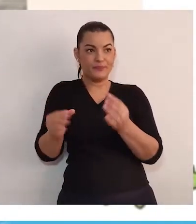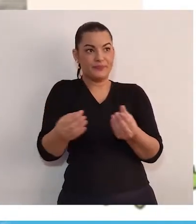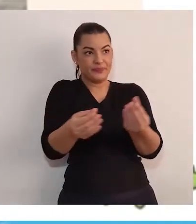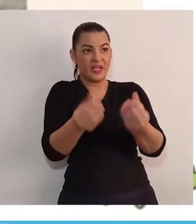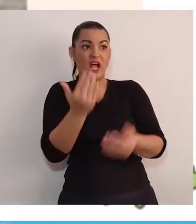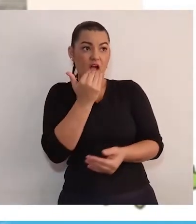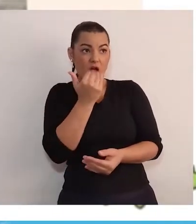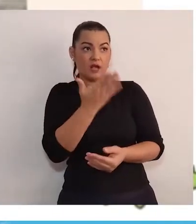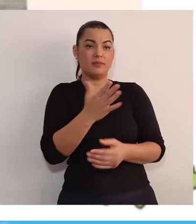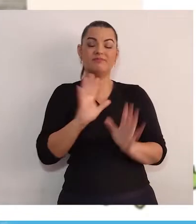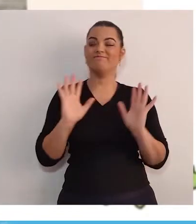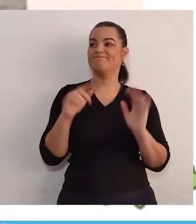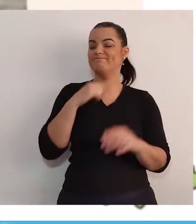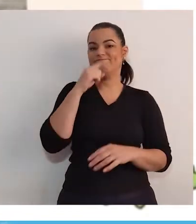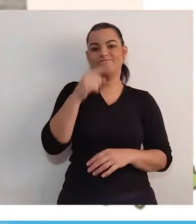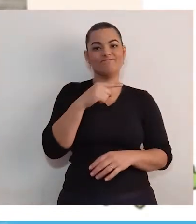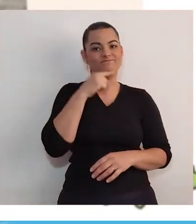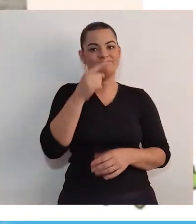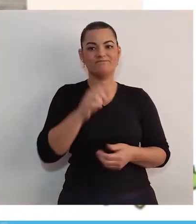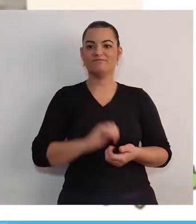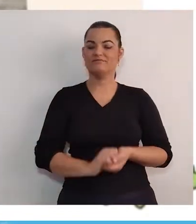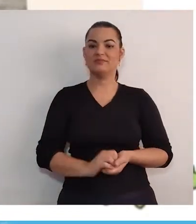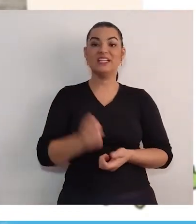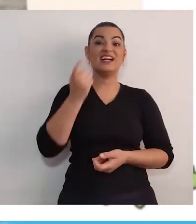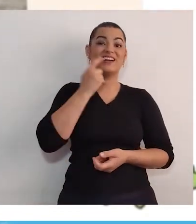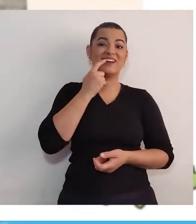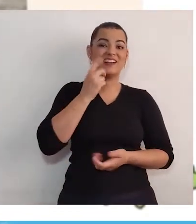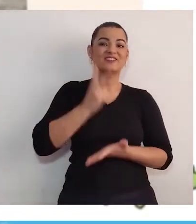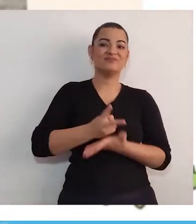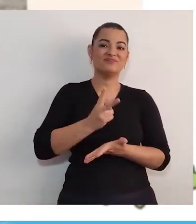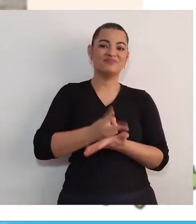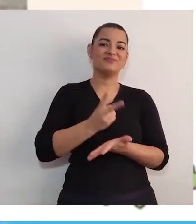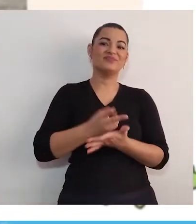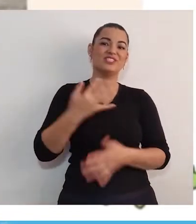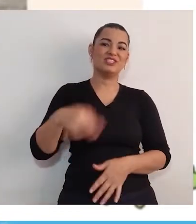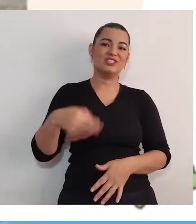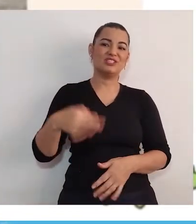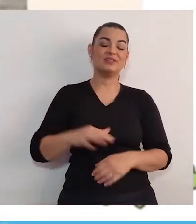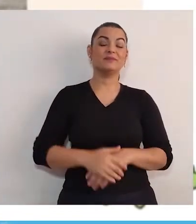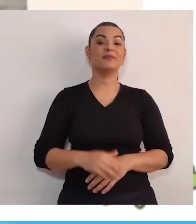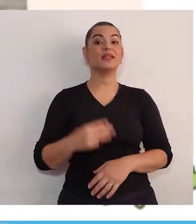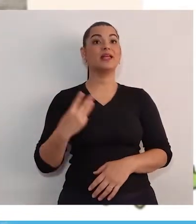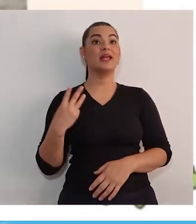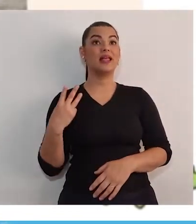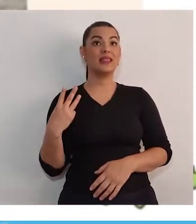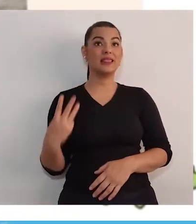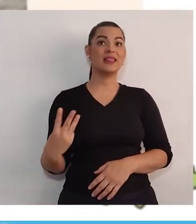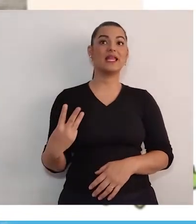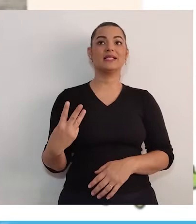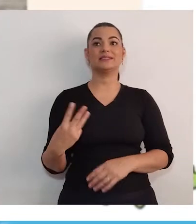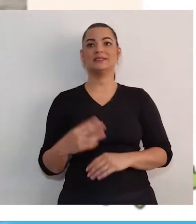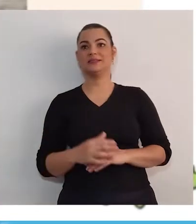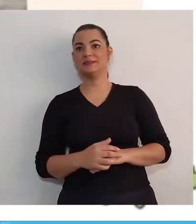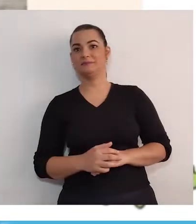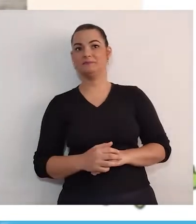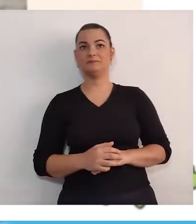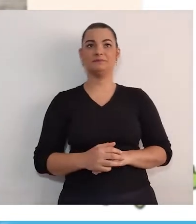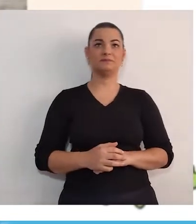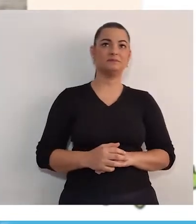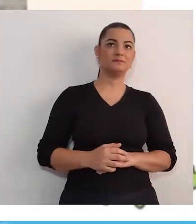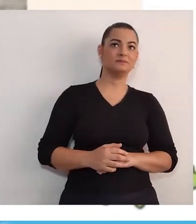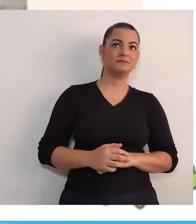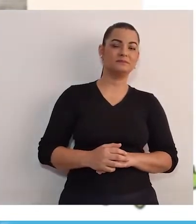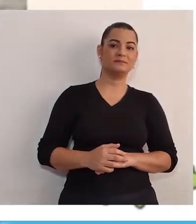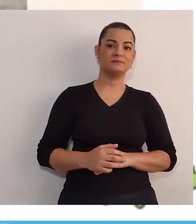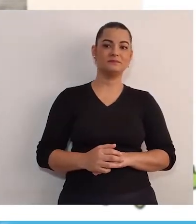resolvia. E o dente ainda doía. Três mais entraram na conversa.